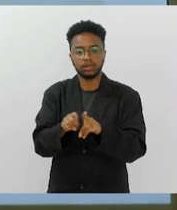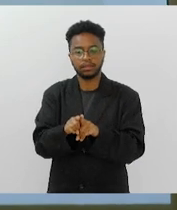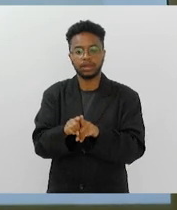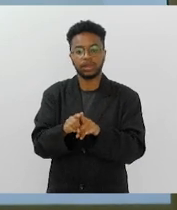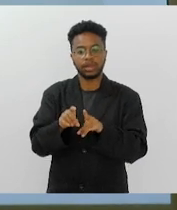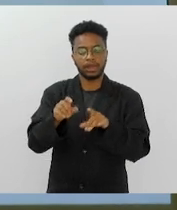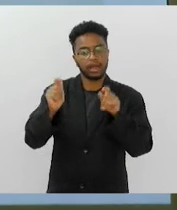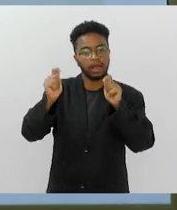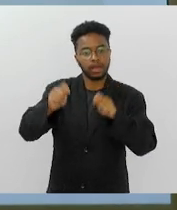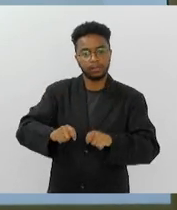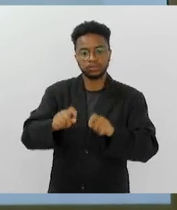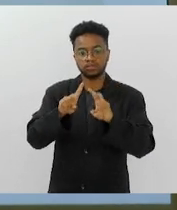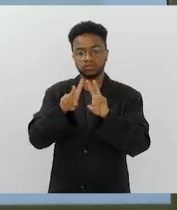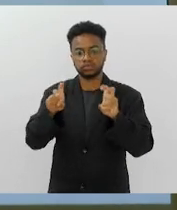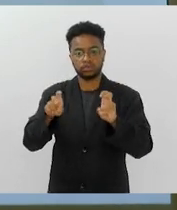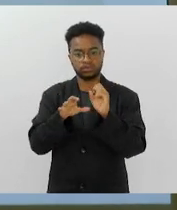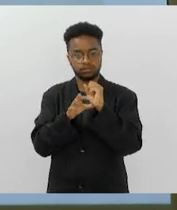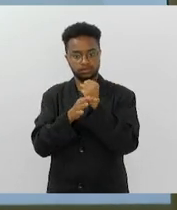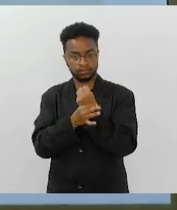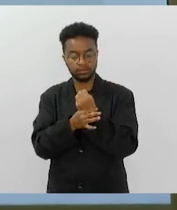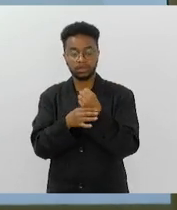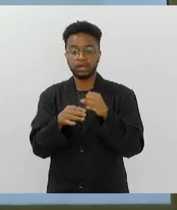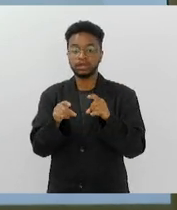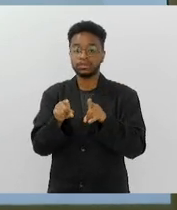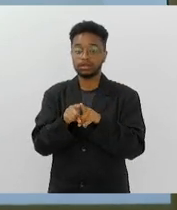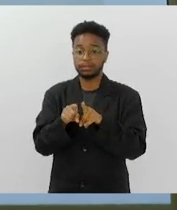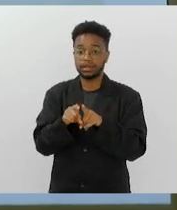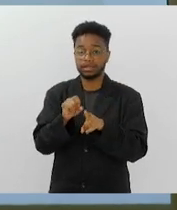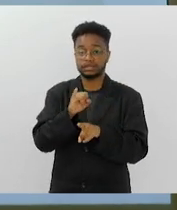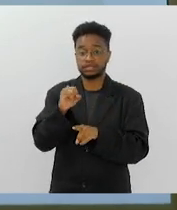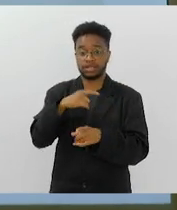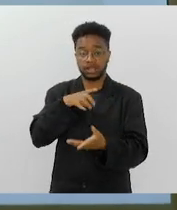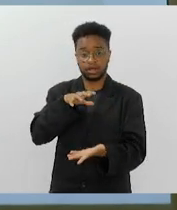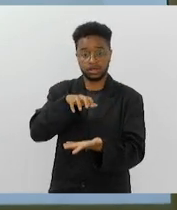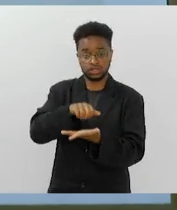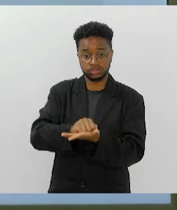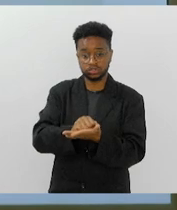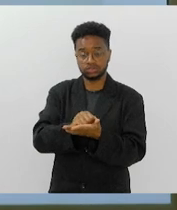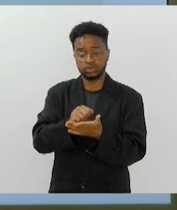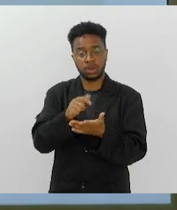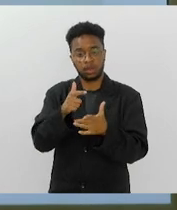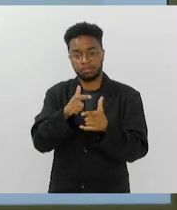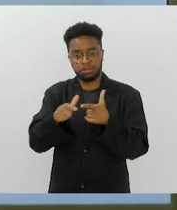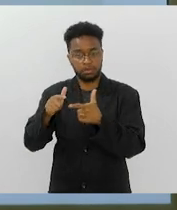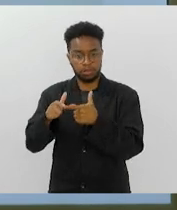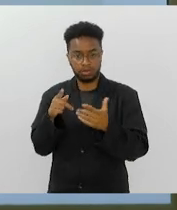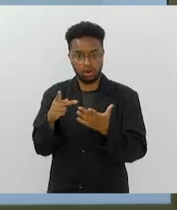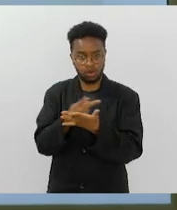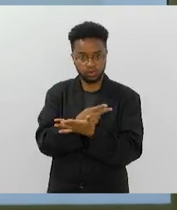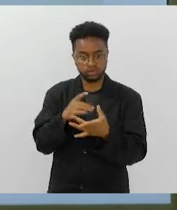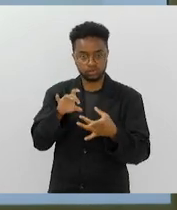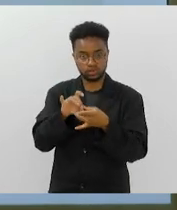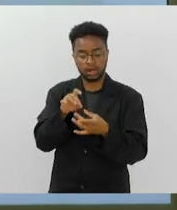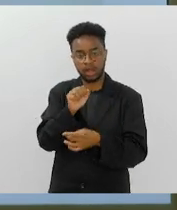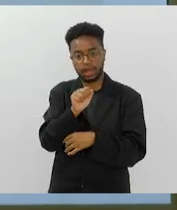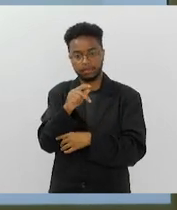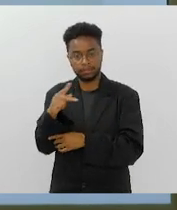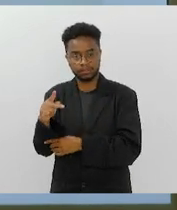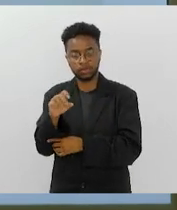capacitações em questões de segurança. E também, quando a gente tem o registro de alguma ocorrência no nosso aplicativo, quando a gente tem